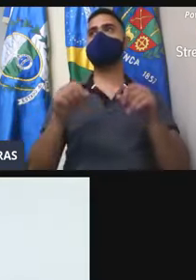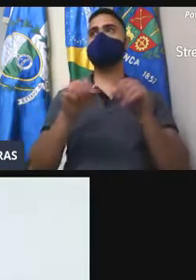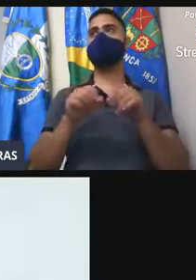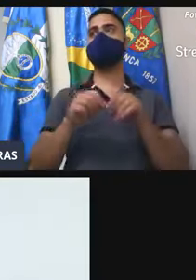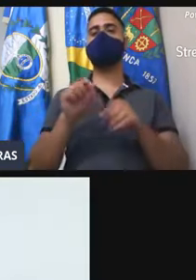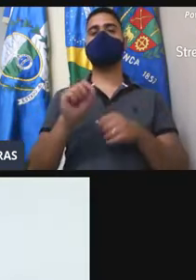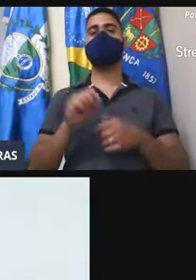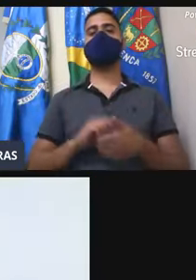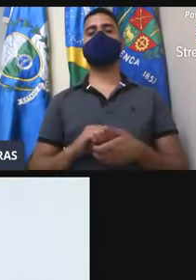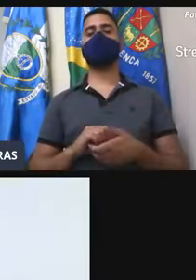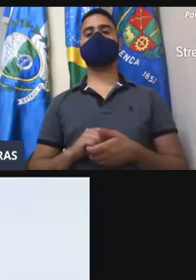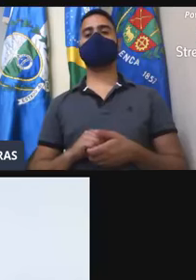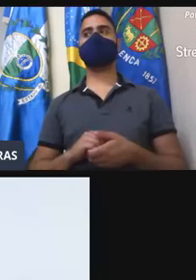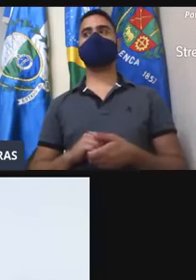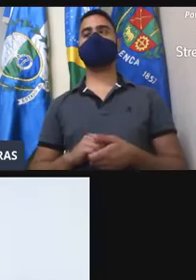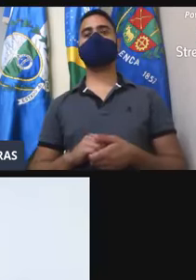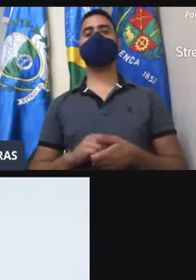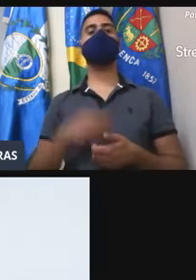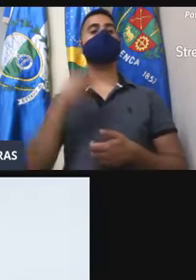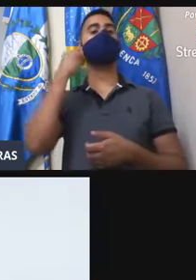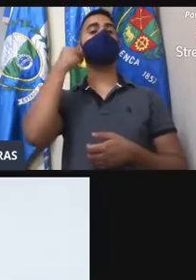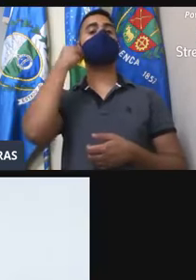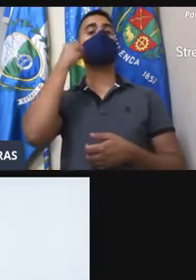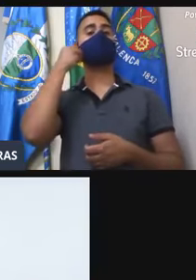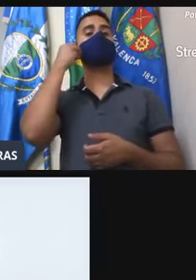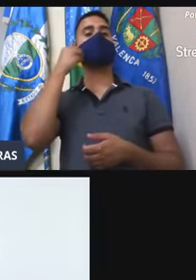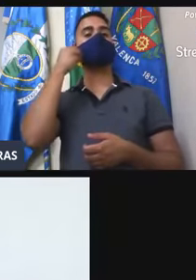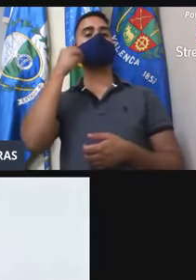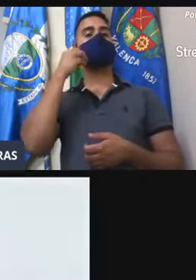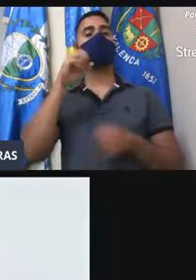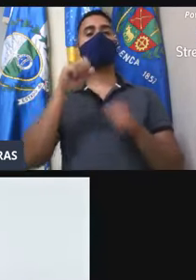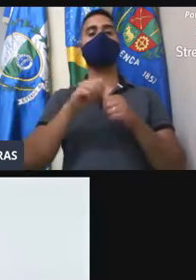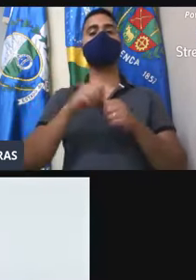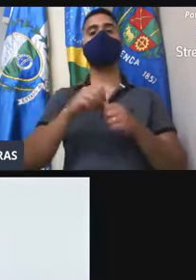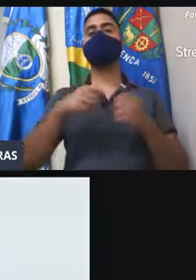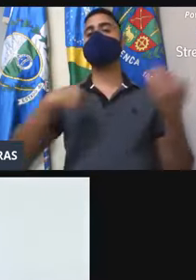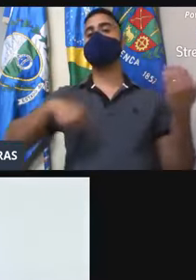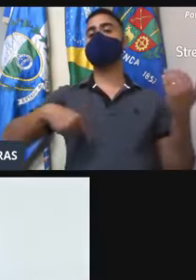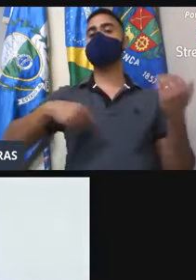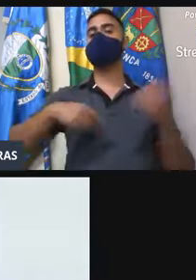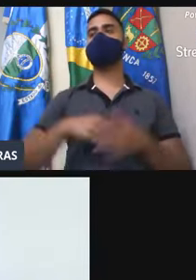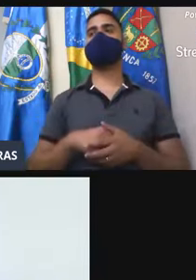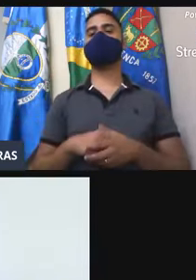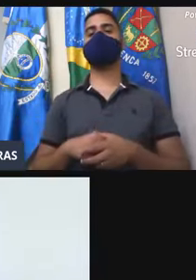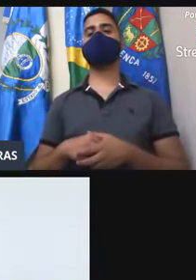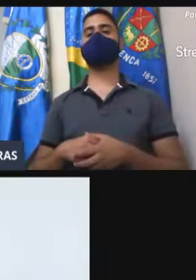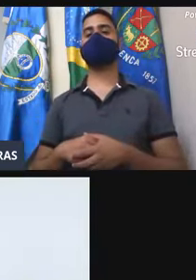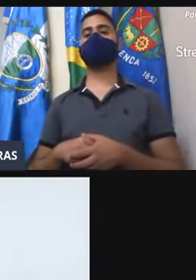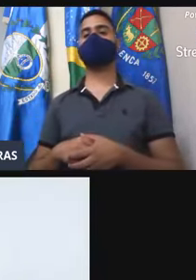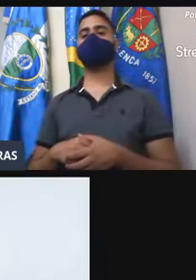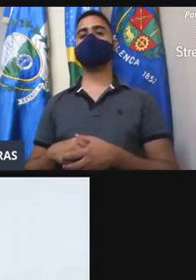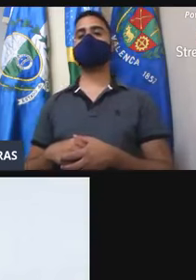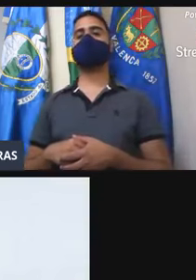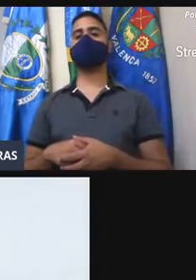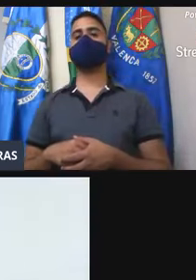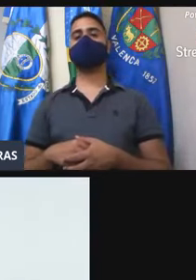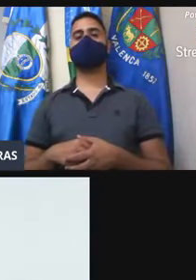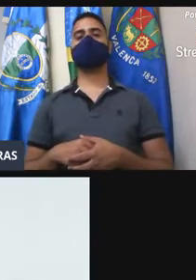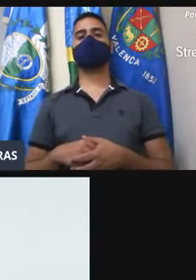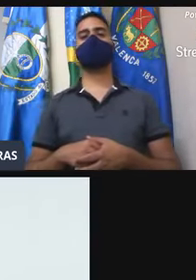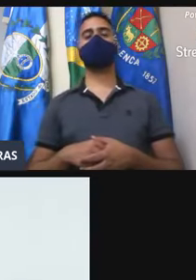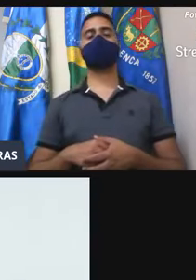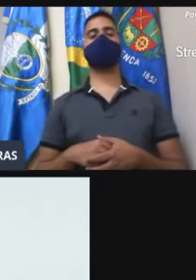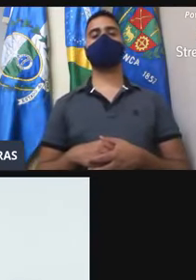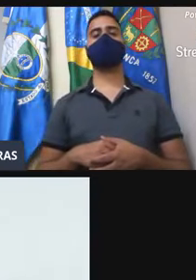o outro requerimento que eu fiz com relação aos testes realizados no distrito.